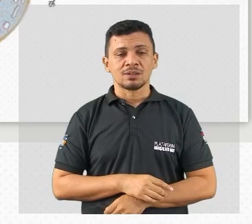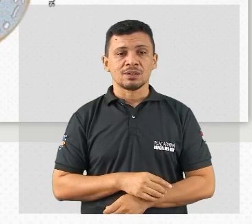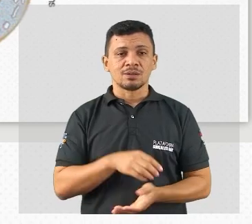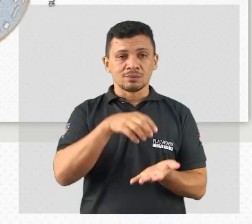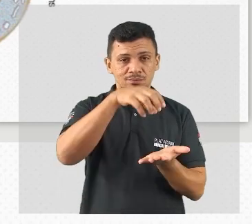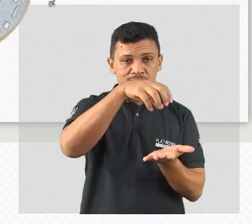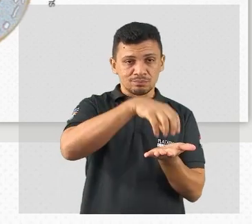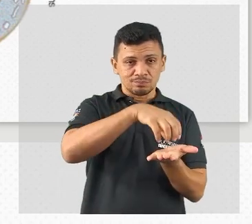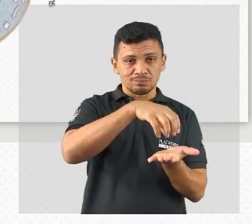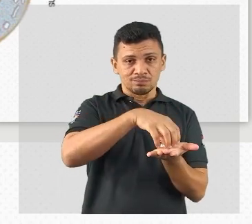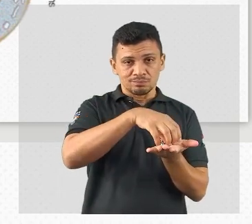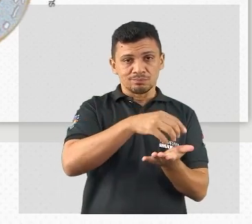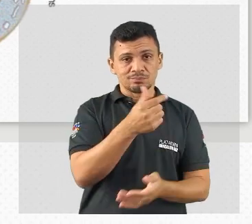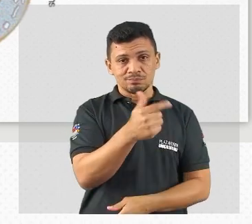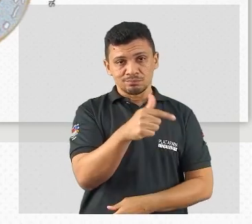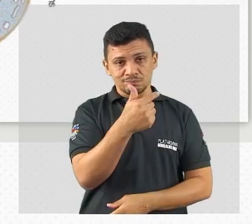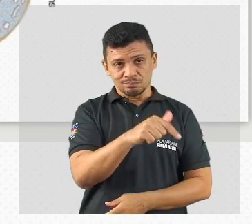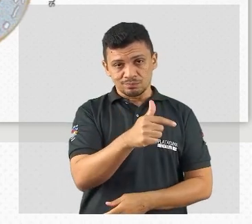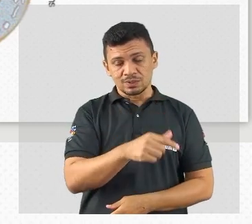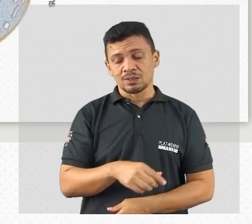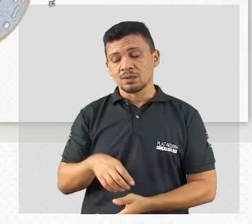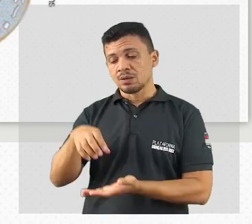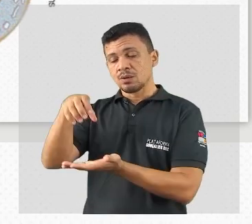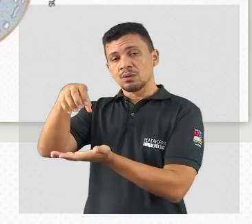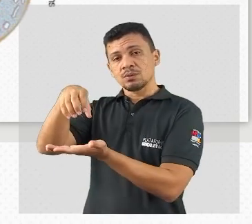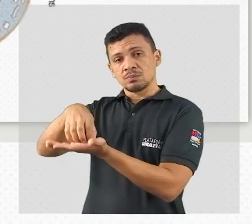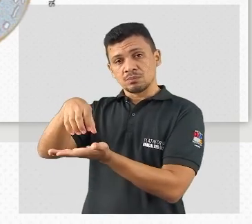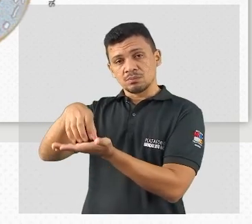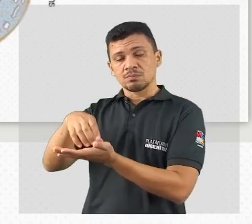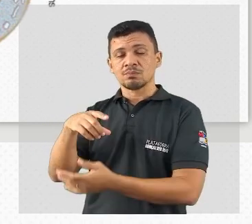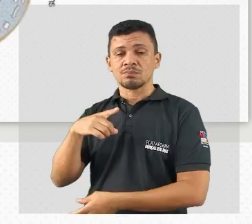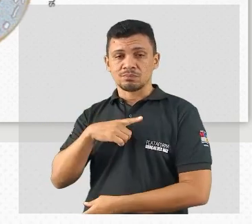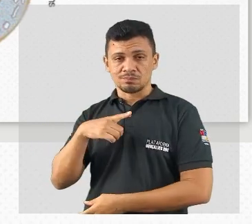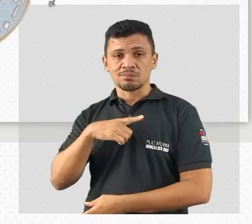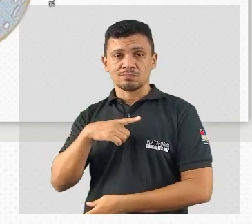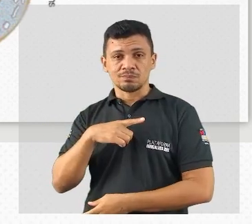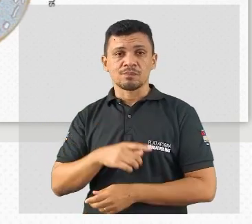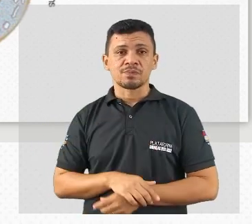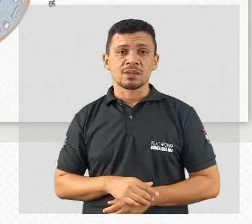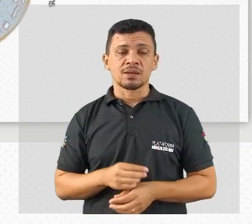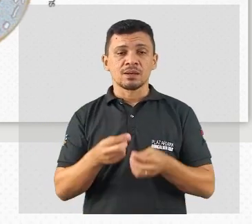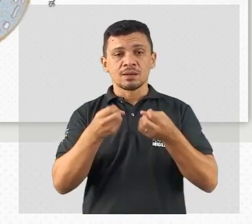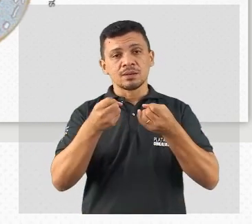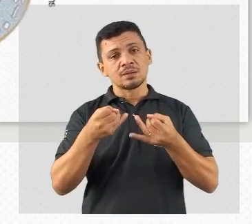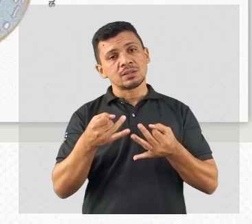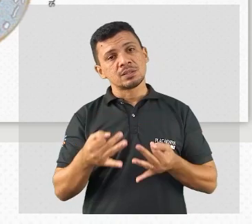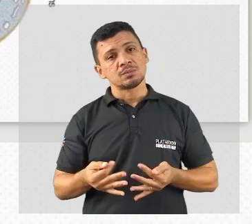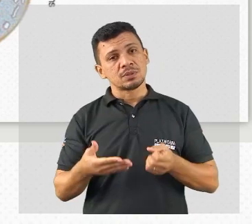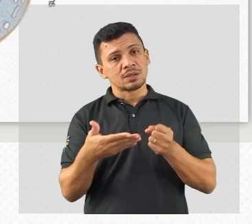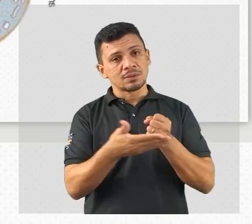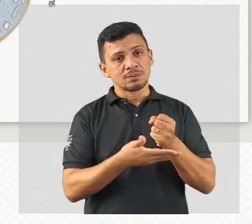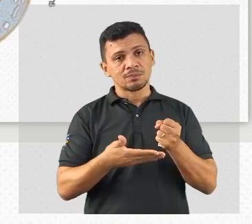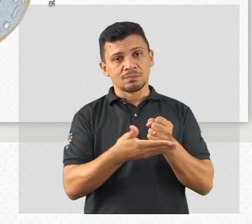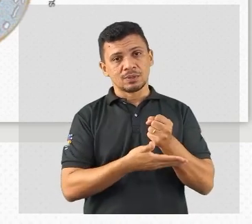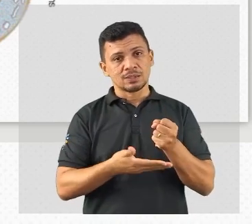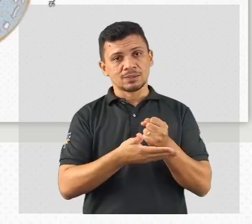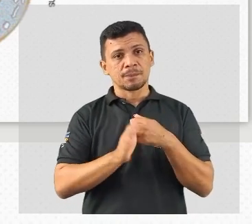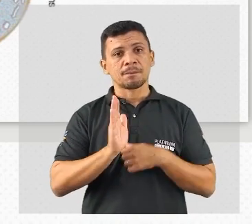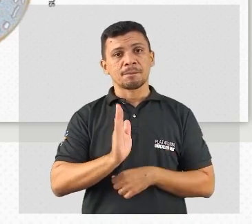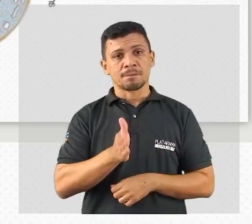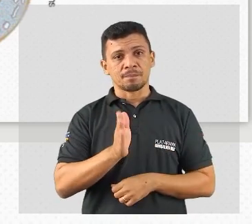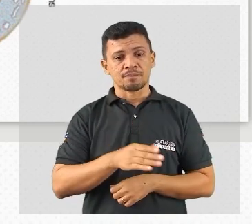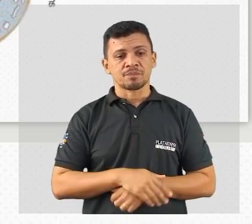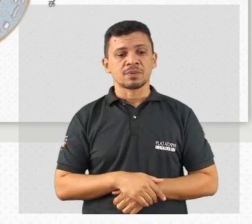vocês também já estão cansados de saber e eu acabei de explicar, né? De forma bem generalizada, bem básica, né?